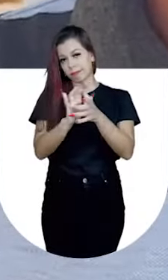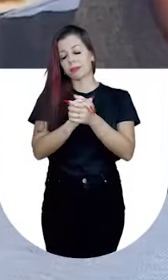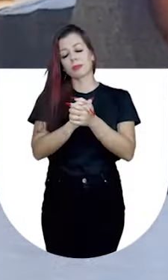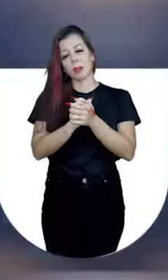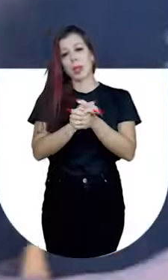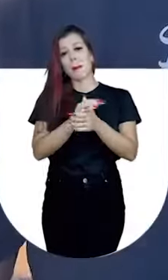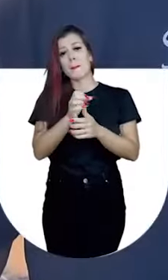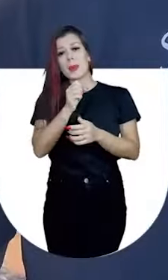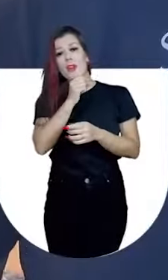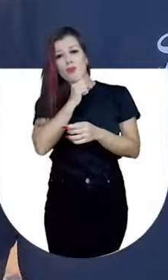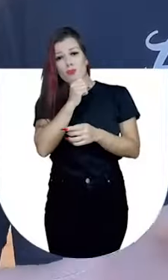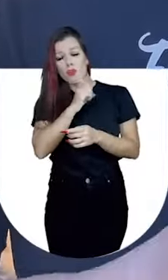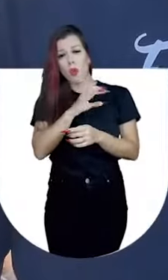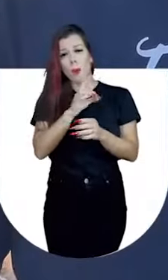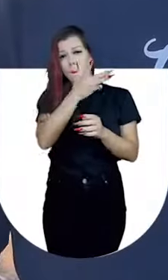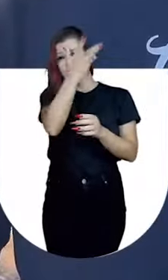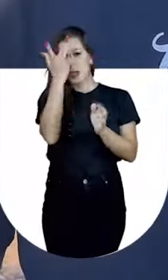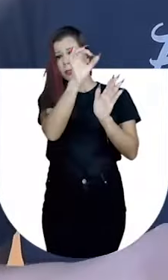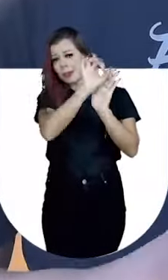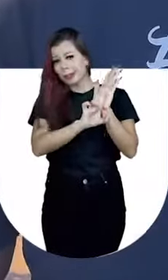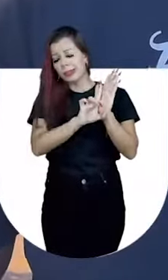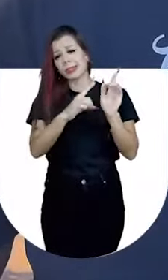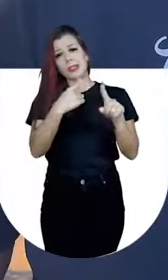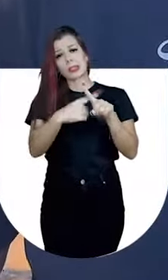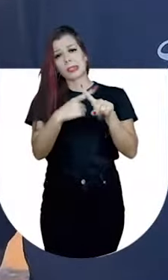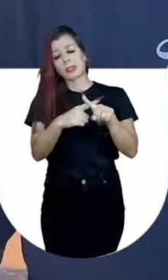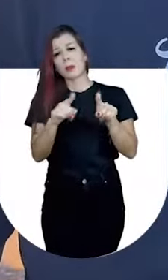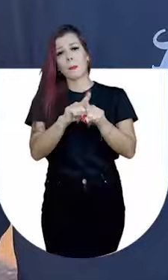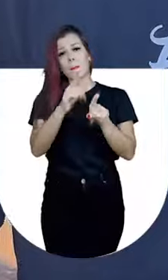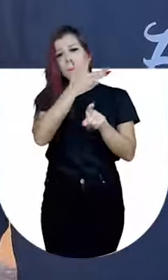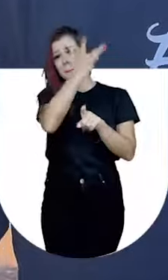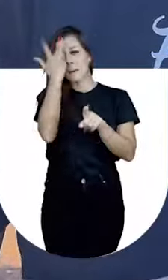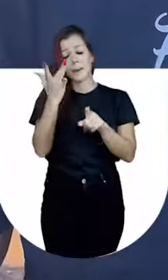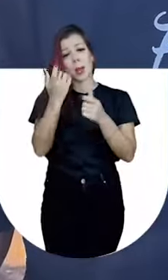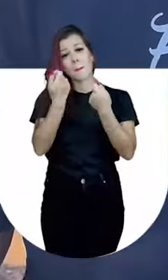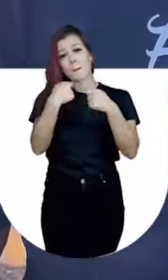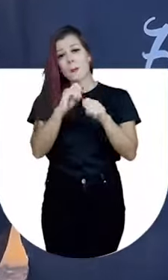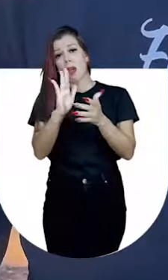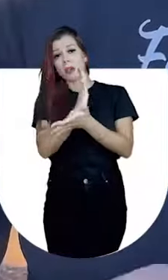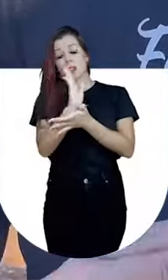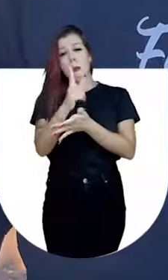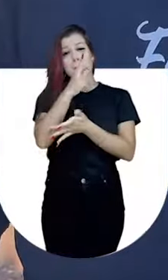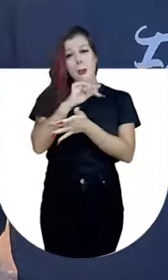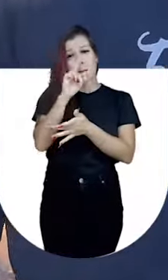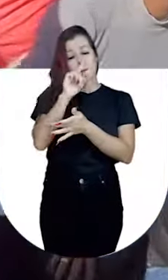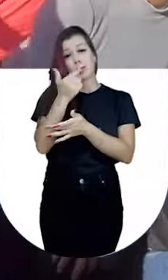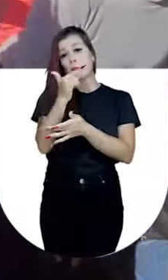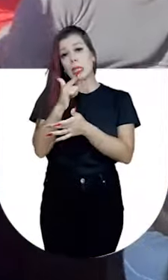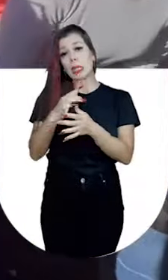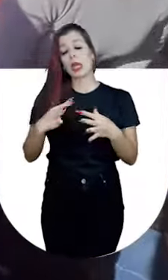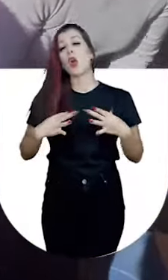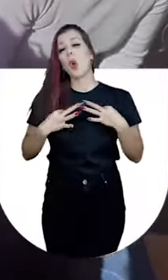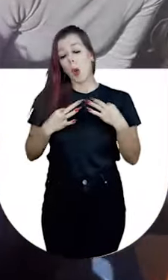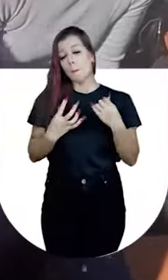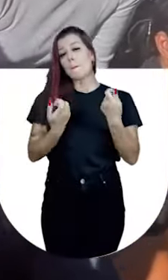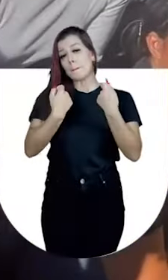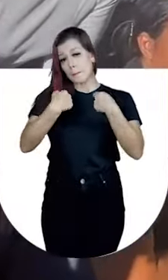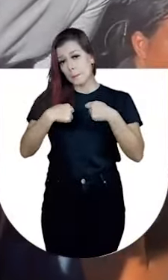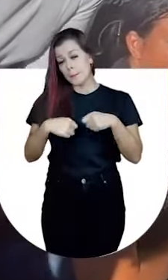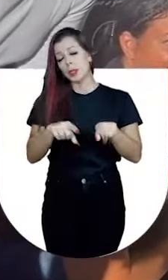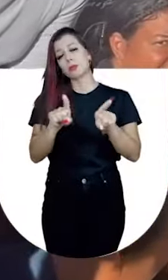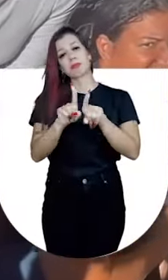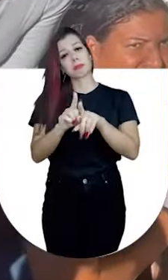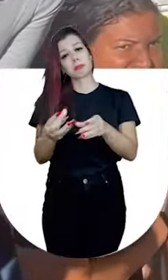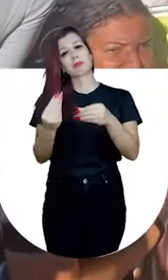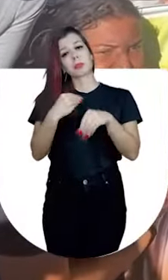momento frio. São idosos, são deficientes, são crianças carentes. Muitas vezes o pai e a mãe não têm condição. A gente tem as roupas para doação,